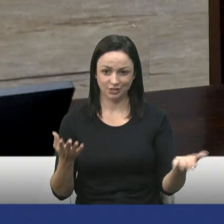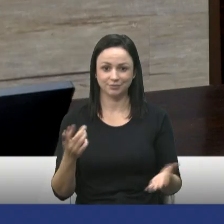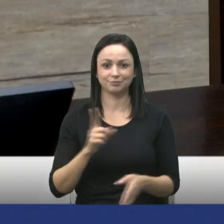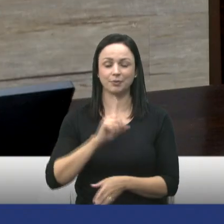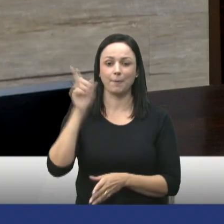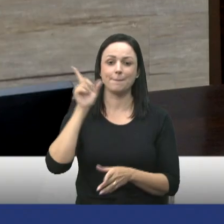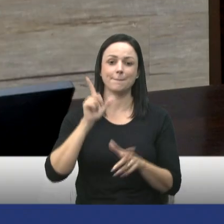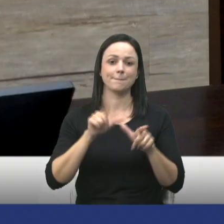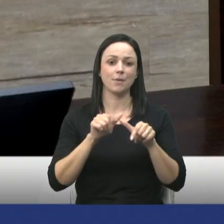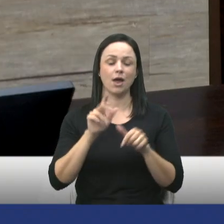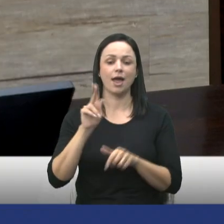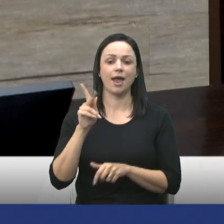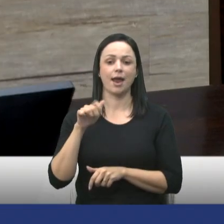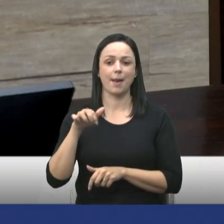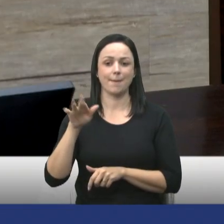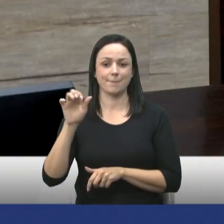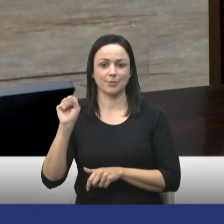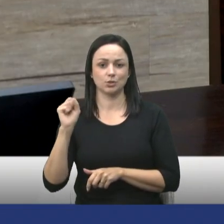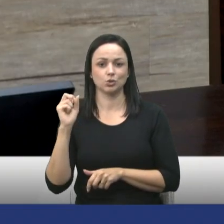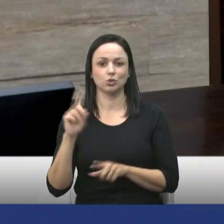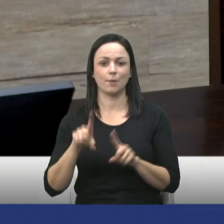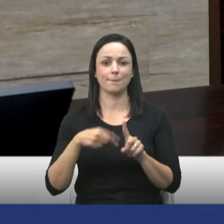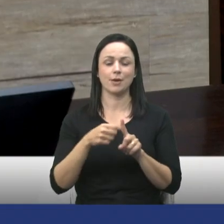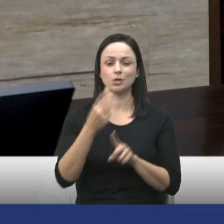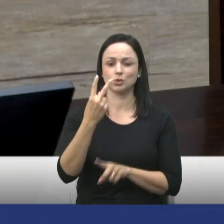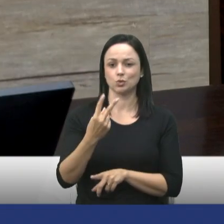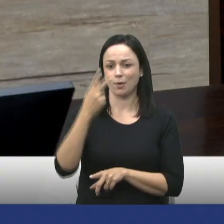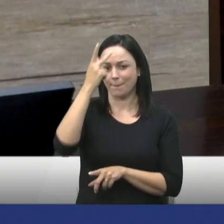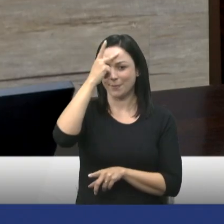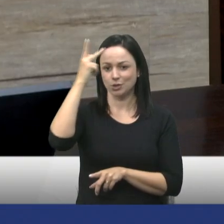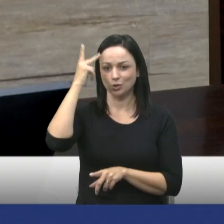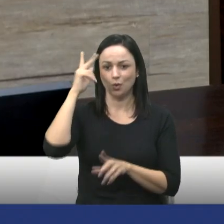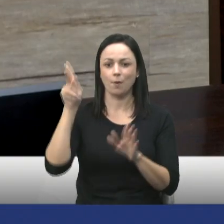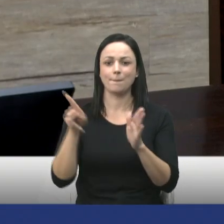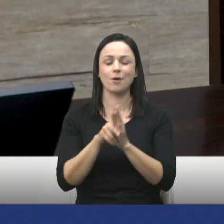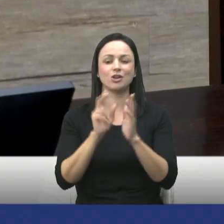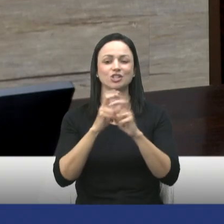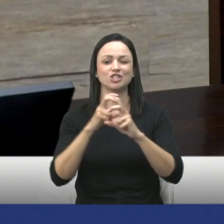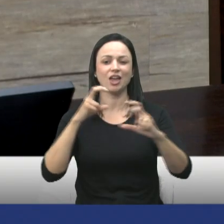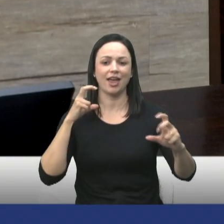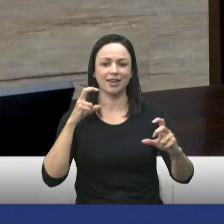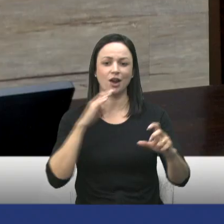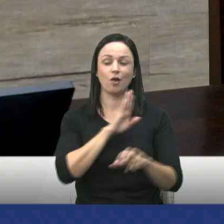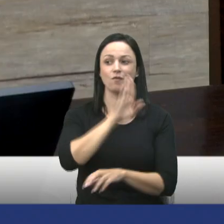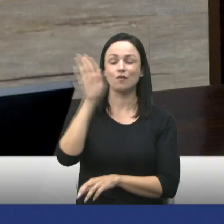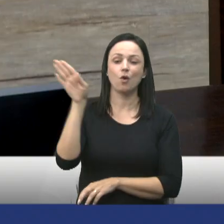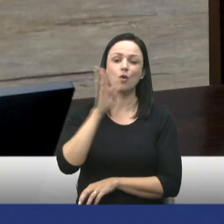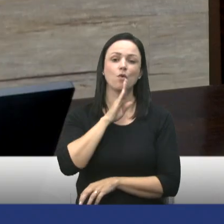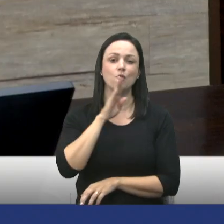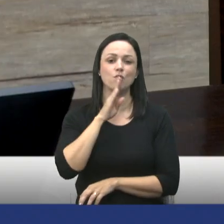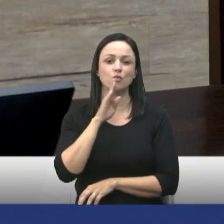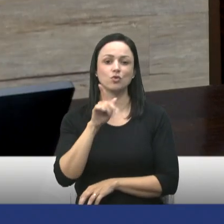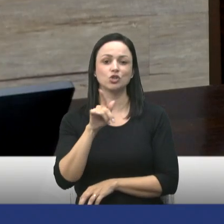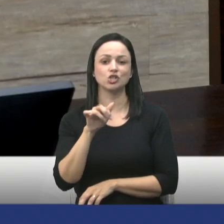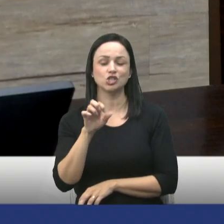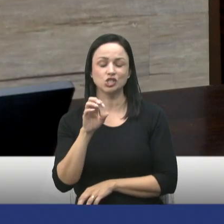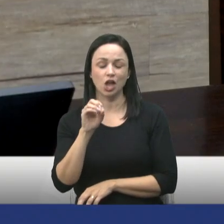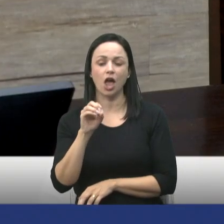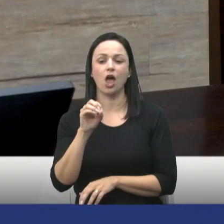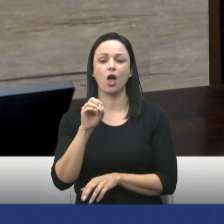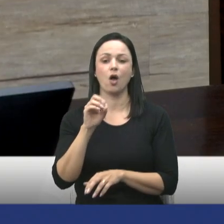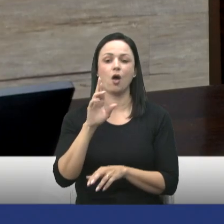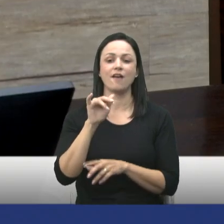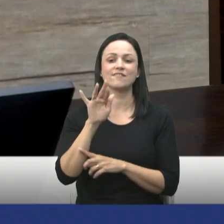Bauru, o Hermes esteve junto, mais duas pessoas da engenharia, onde nós fomos conhecer o georreferenciamento que foi feito na